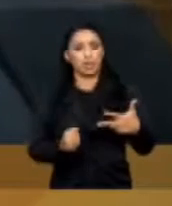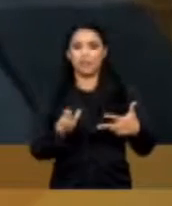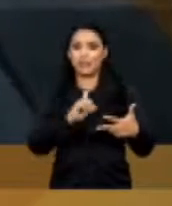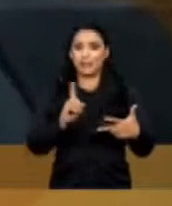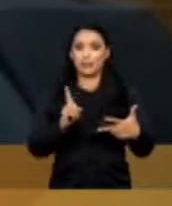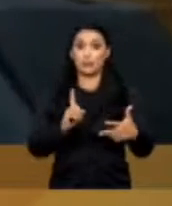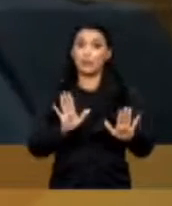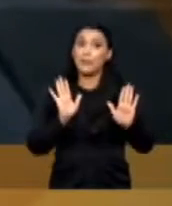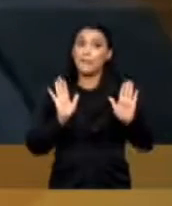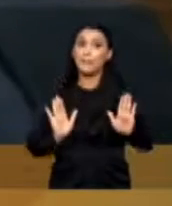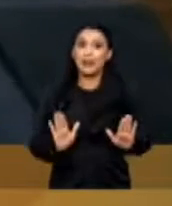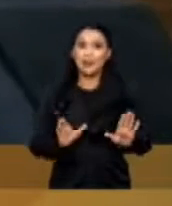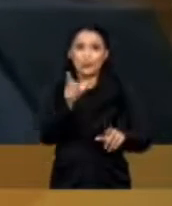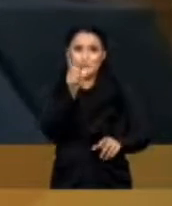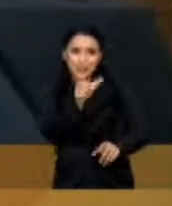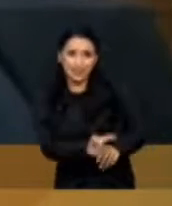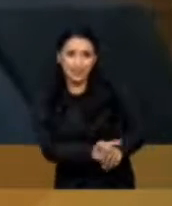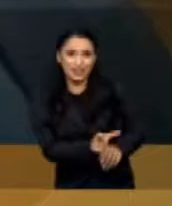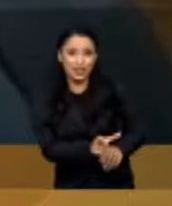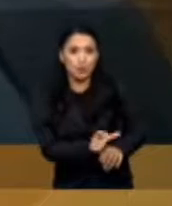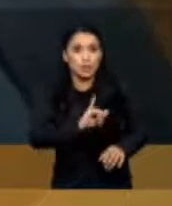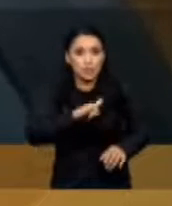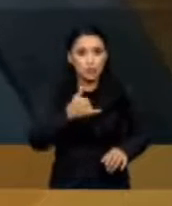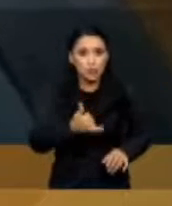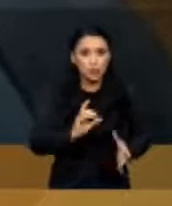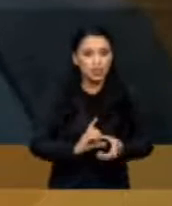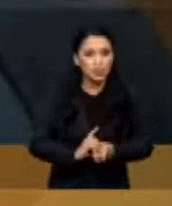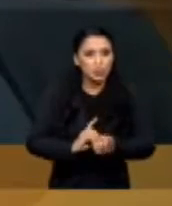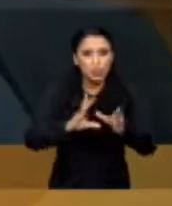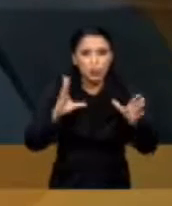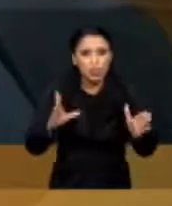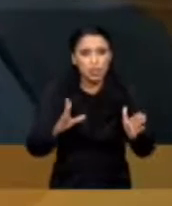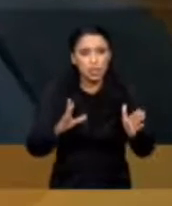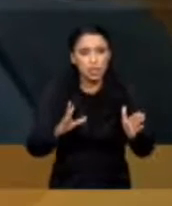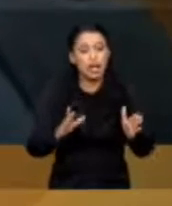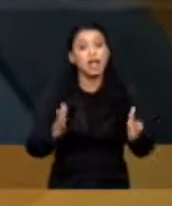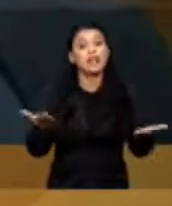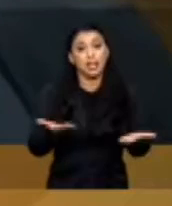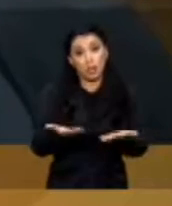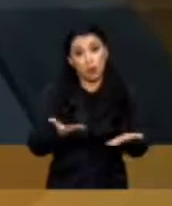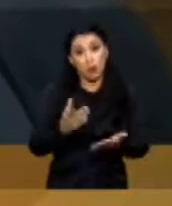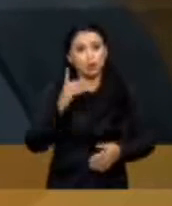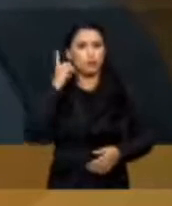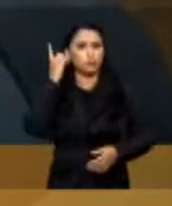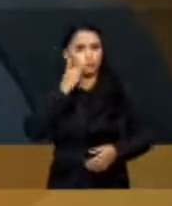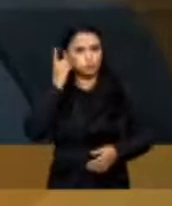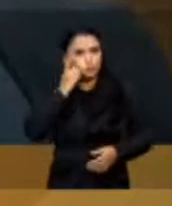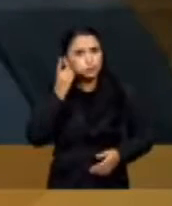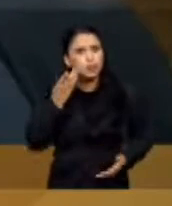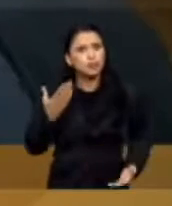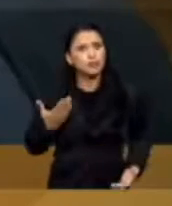da democracia, ascende na mobilidade social brasileira ao posto de agente de